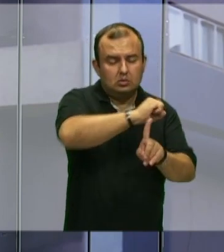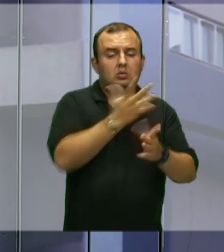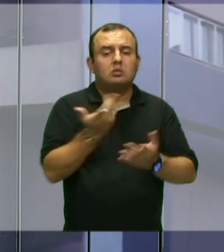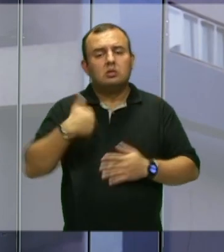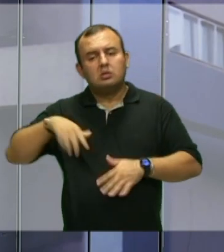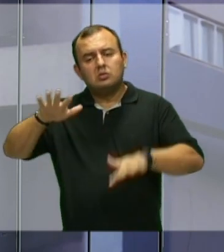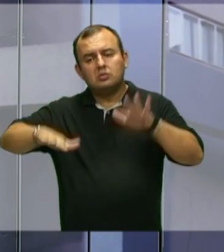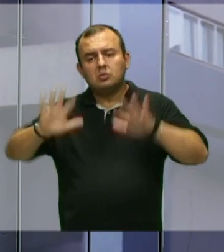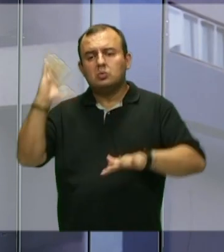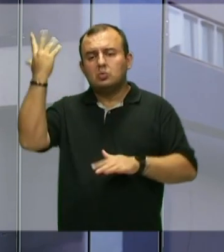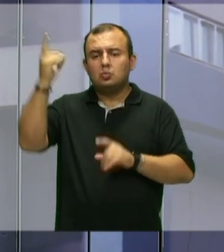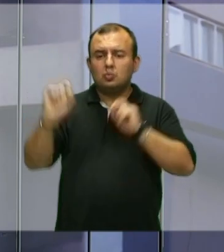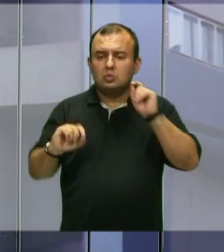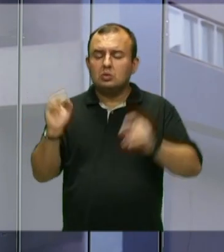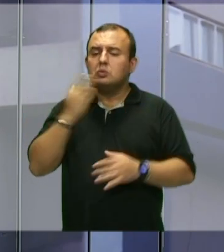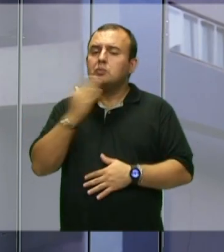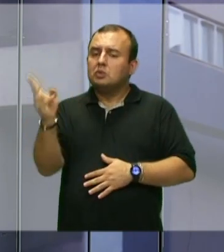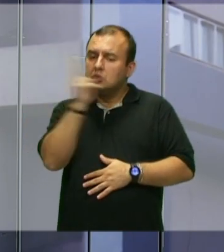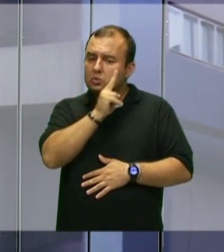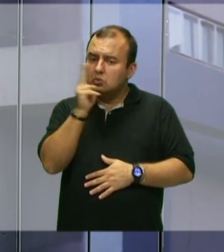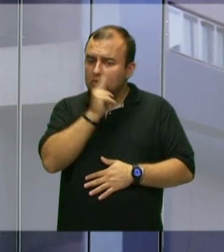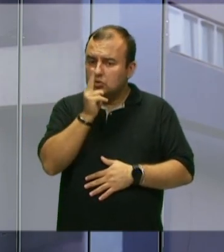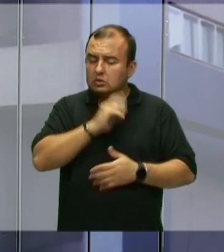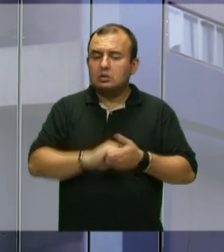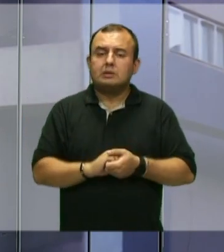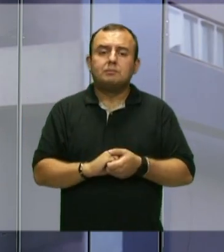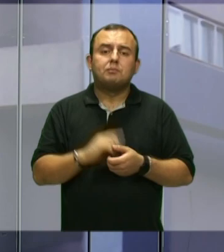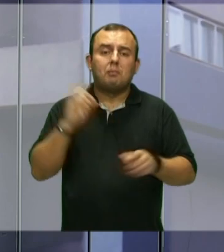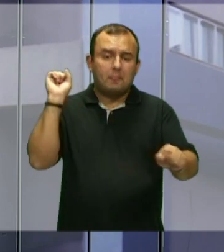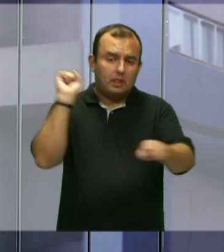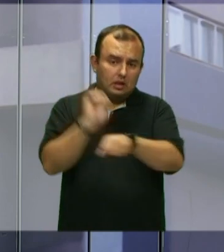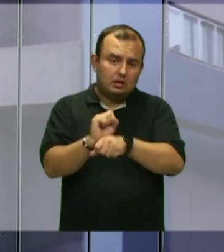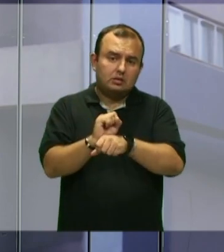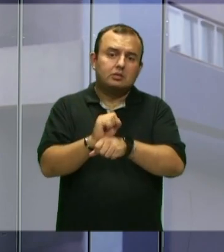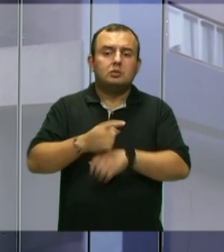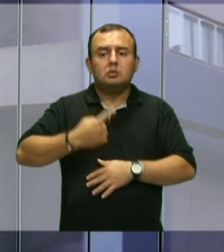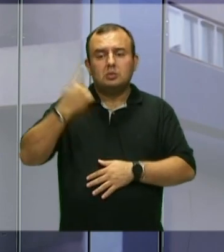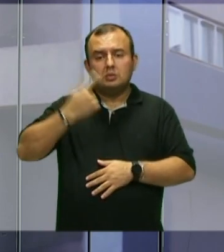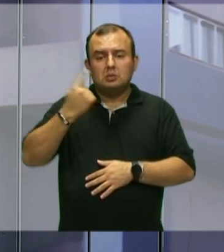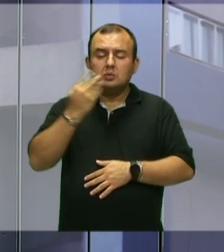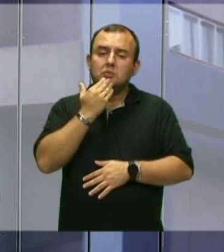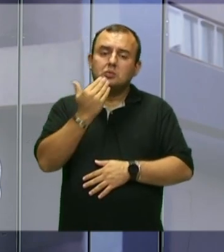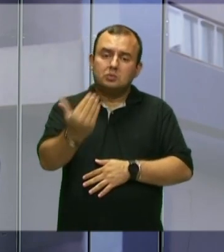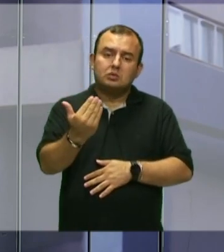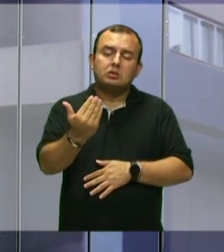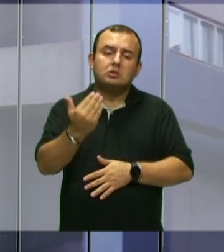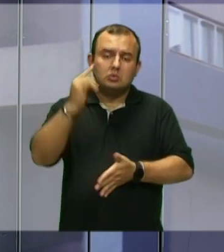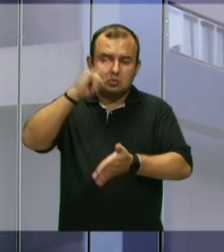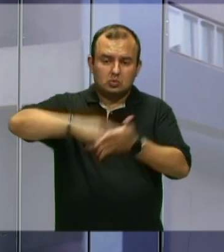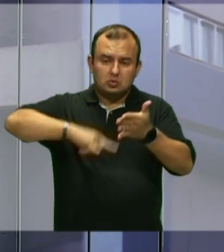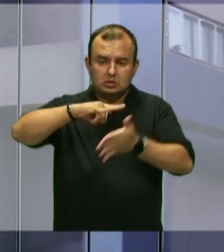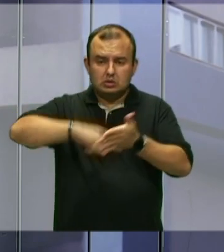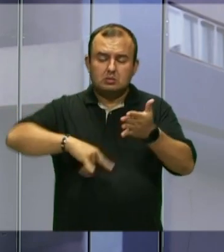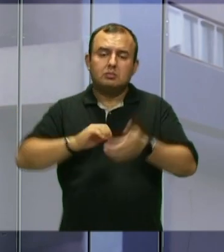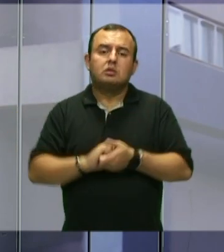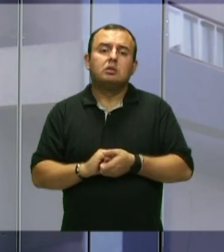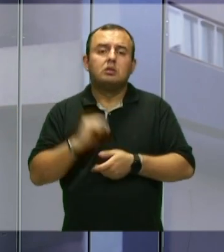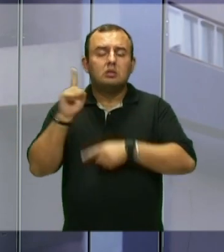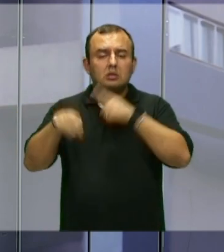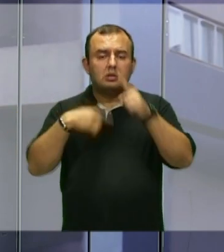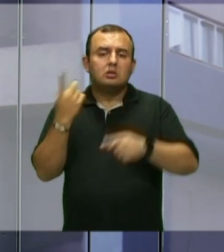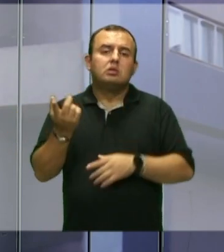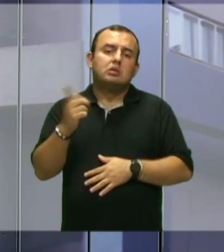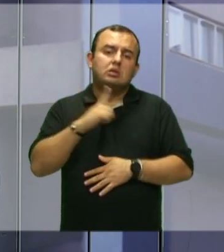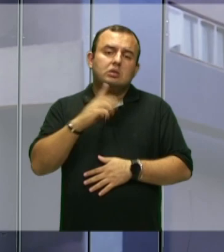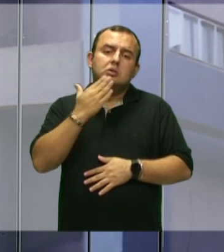gente se deparava com um pedido de urgências, né, que travava o primeiro período de requerimentos. Nós tínhamos, e na maioria das vezes